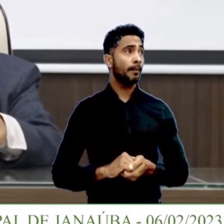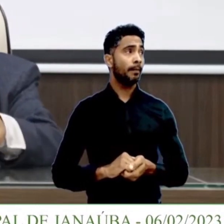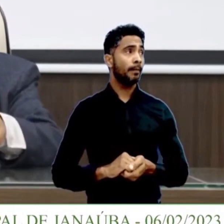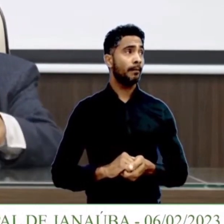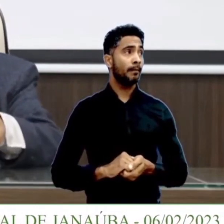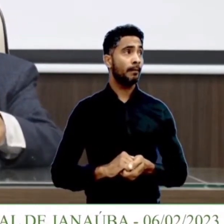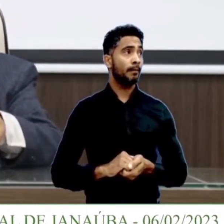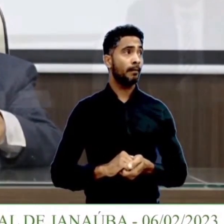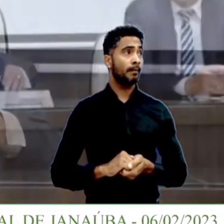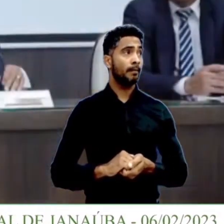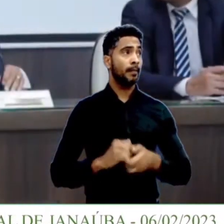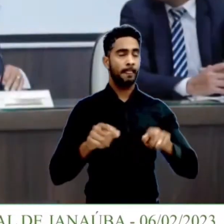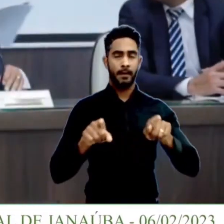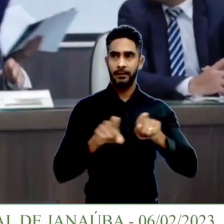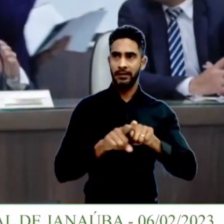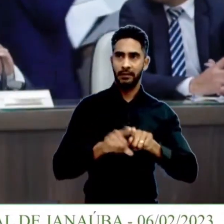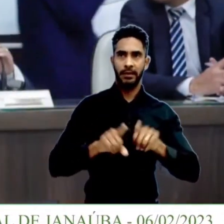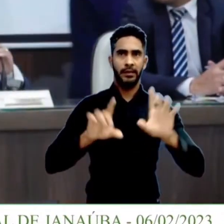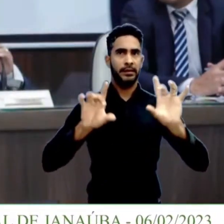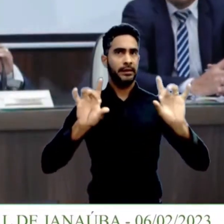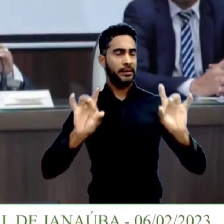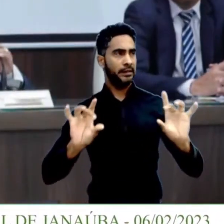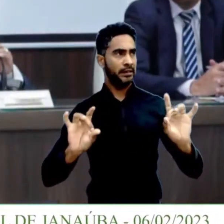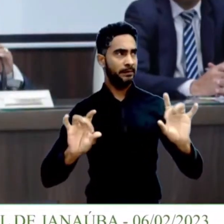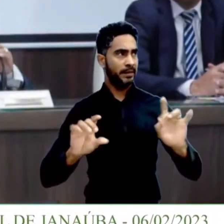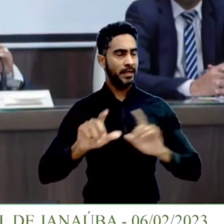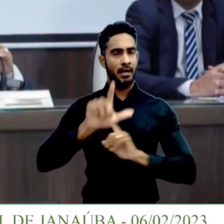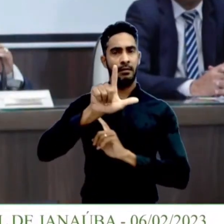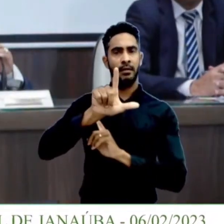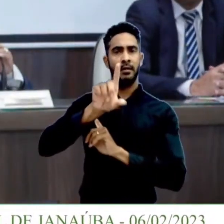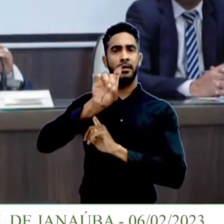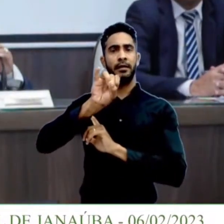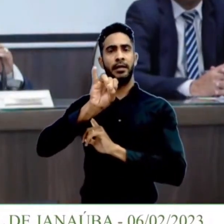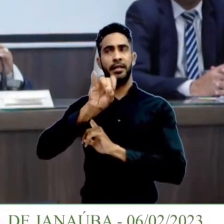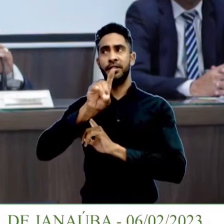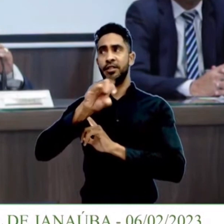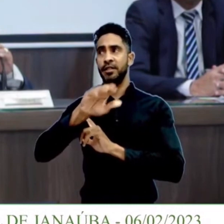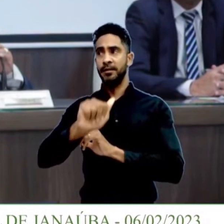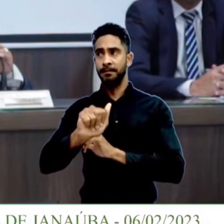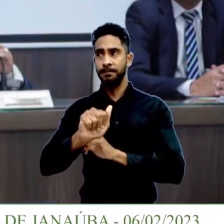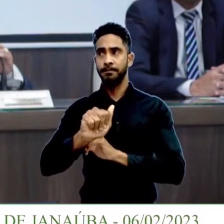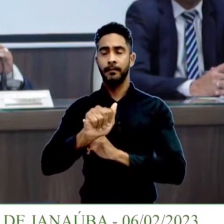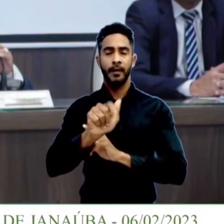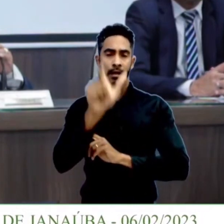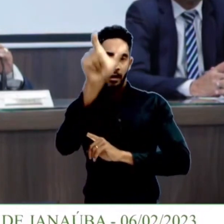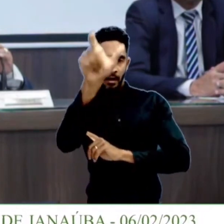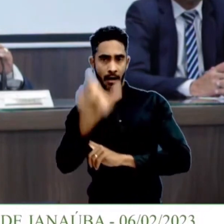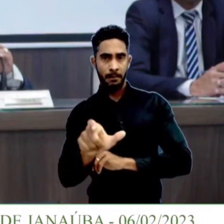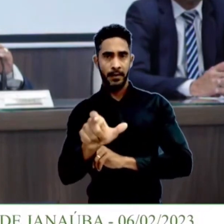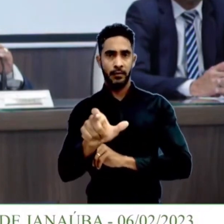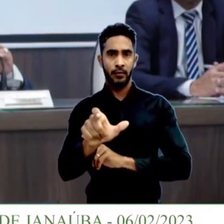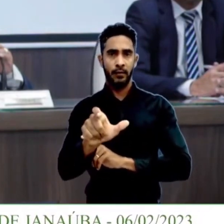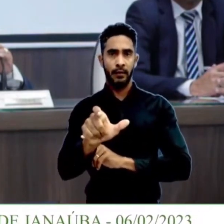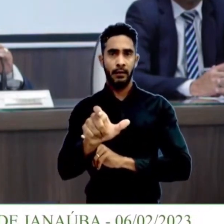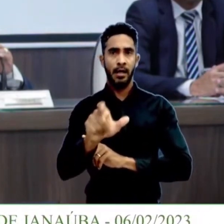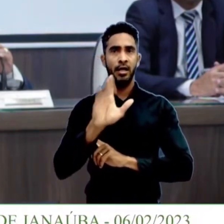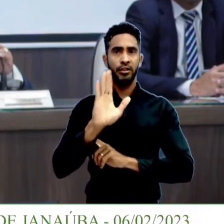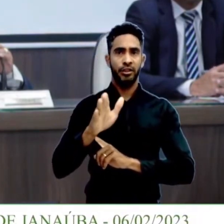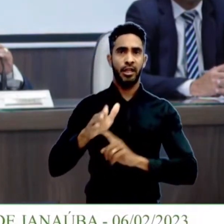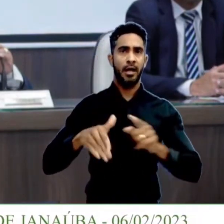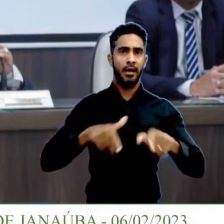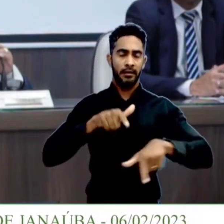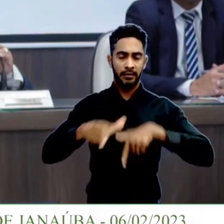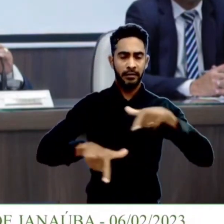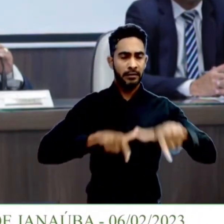Eu queria saudar em especial aqui a Nídia Antunes, pessoa com quem já trabalhei